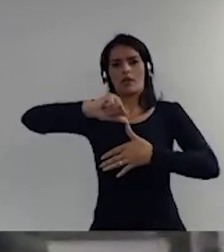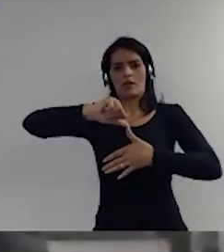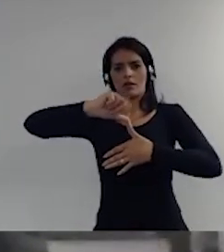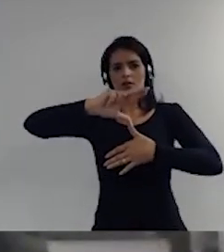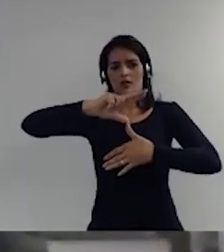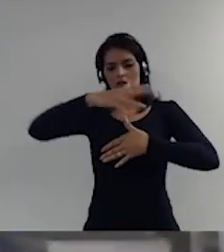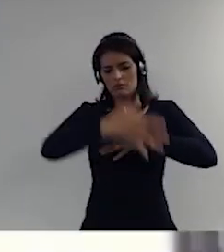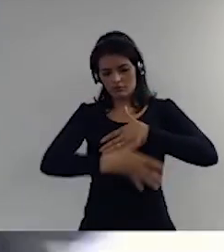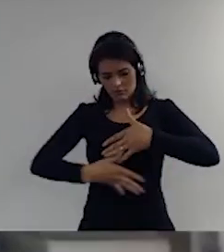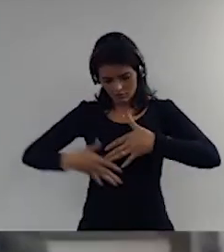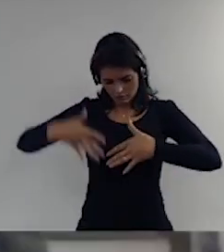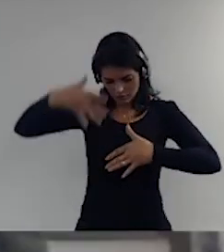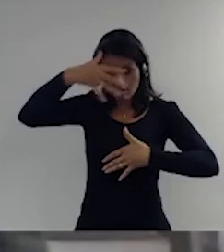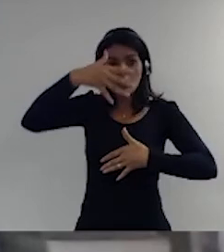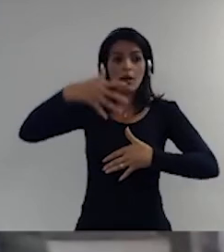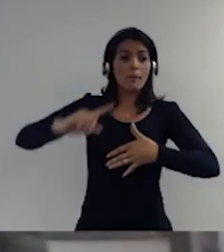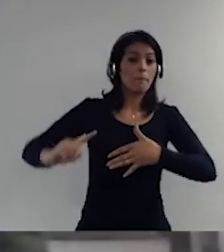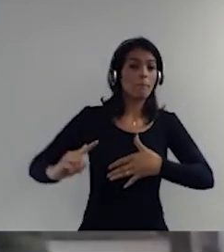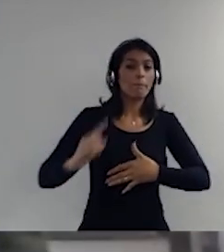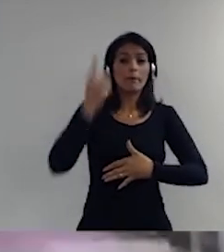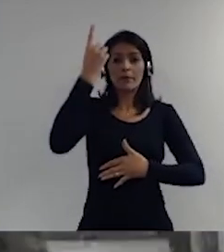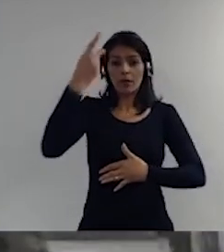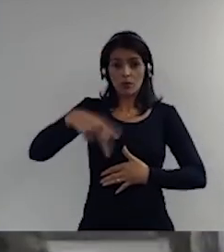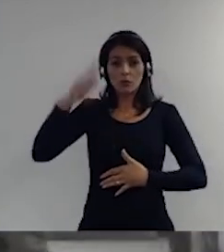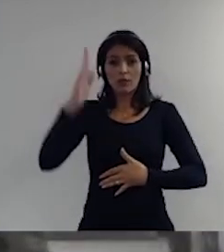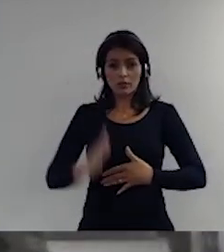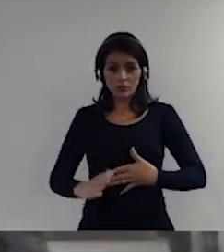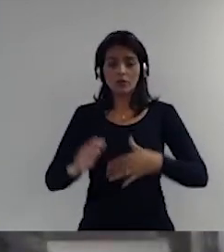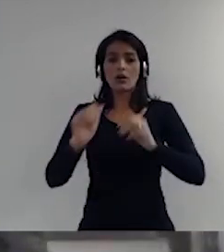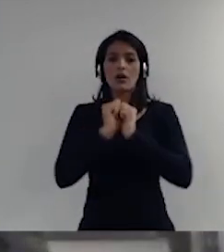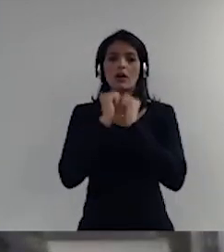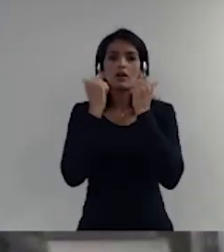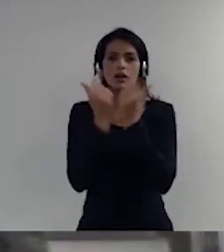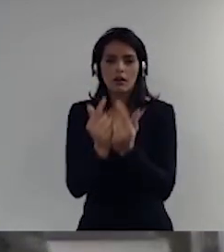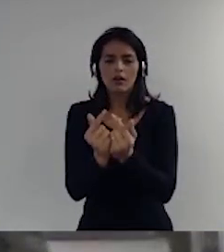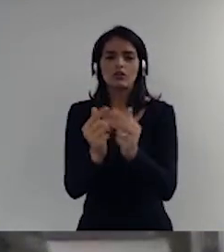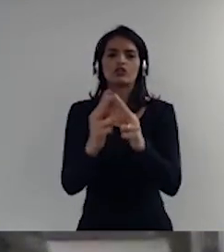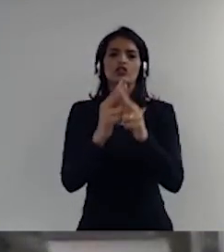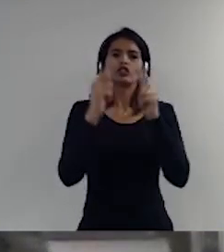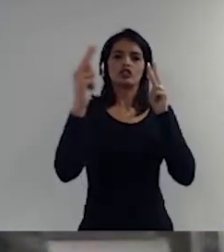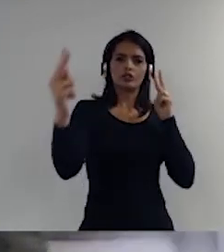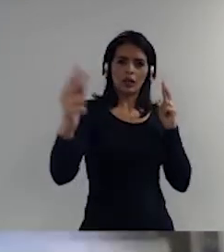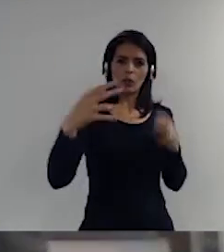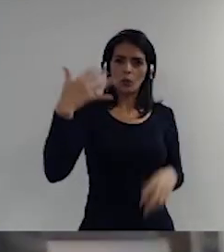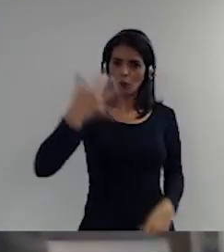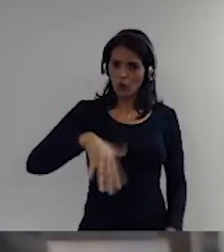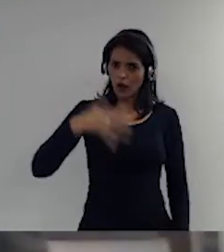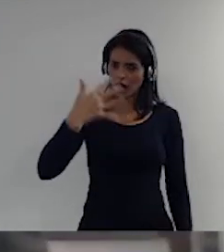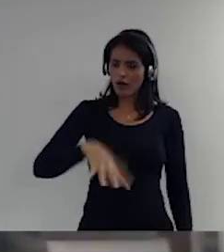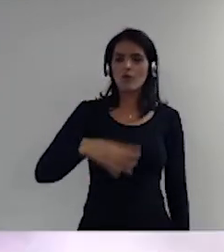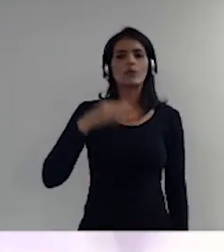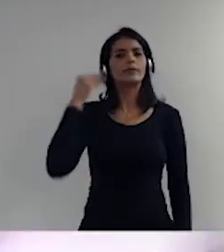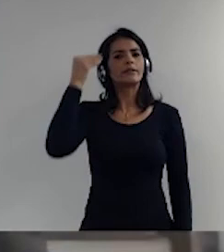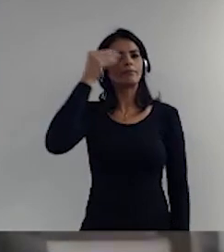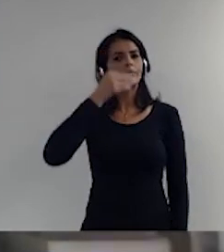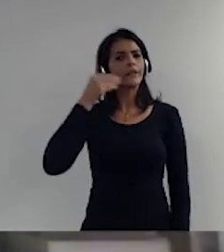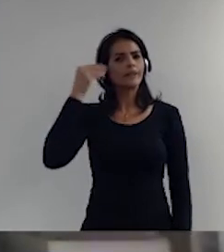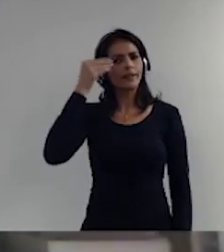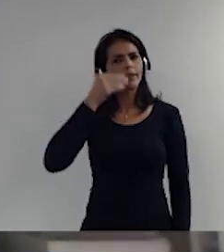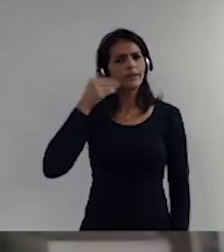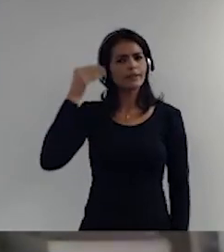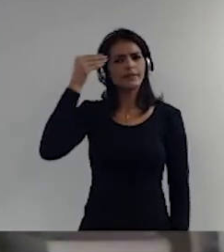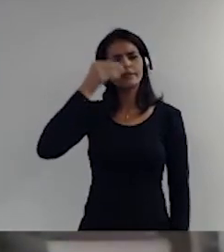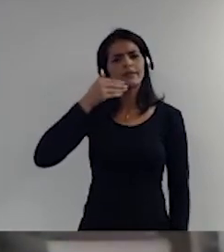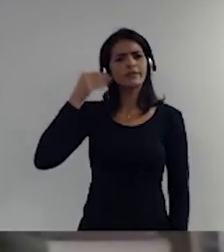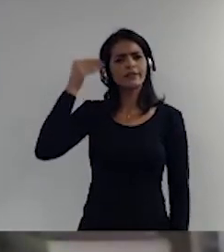toda, das assembleias digitais em todo ou em parte, que é uma experiência que me parece, não sei, talvez a